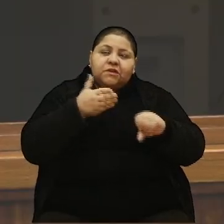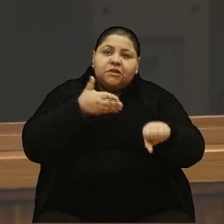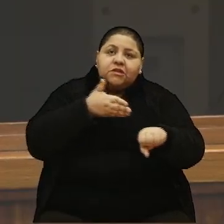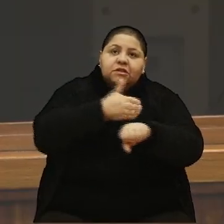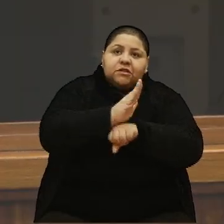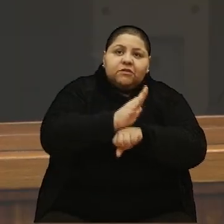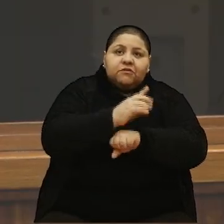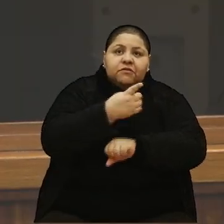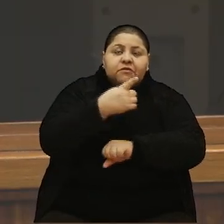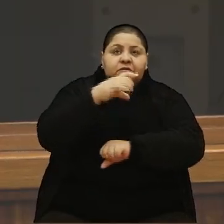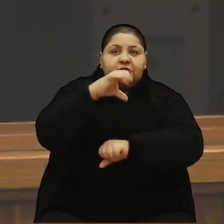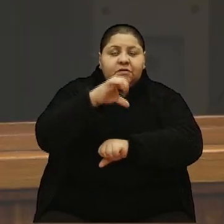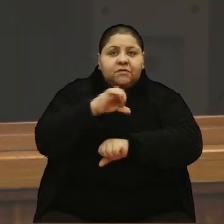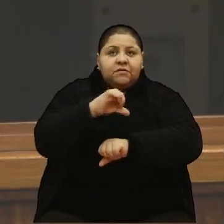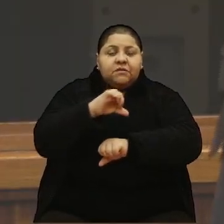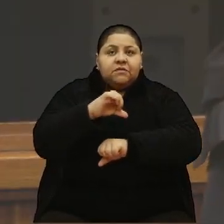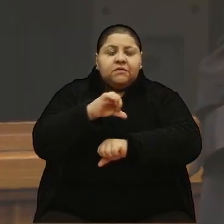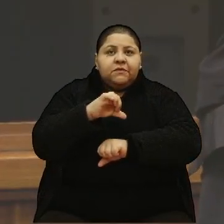participem às